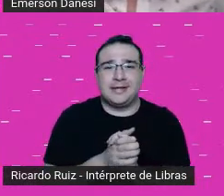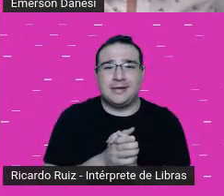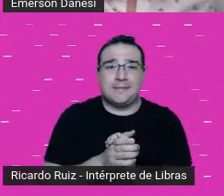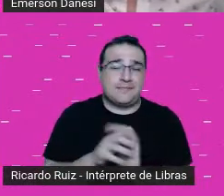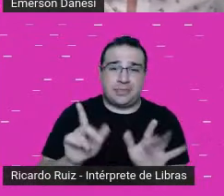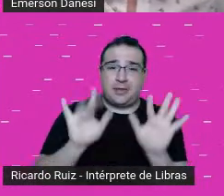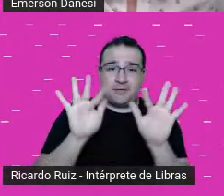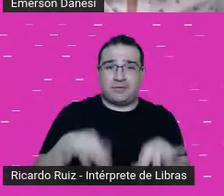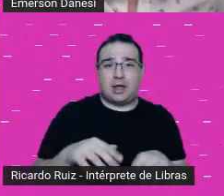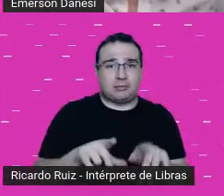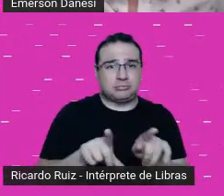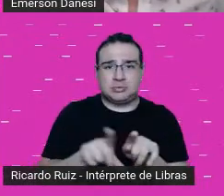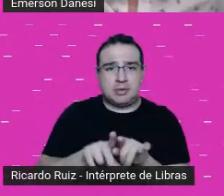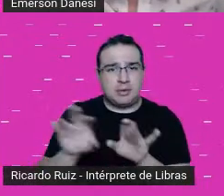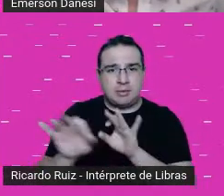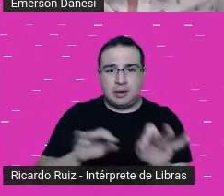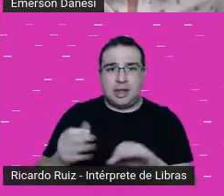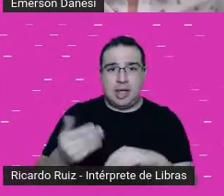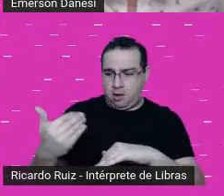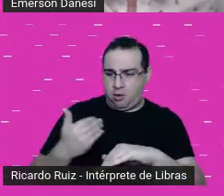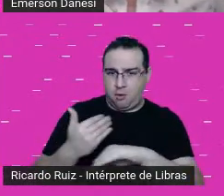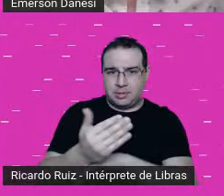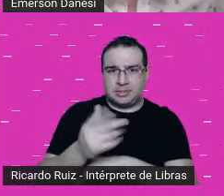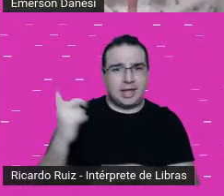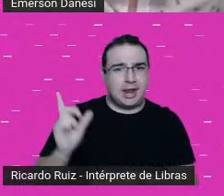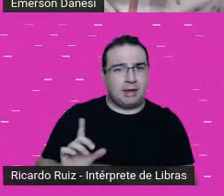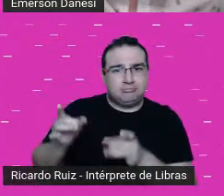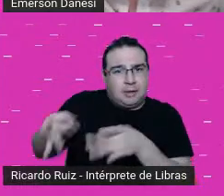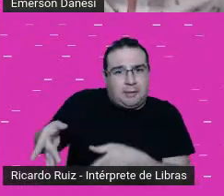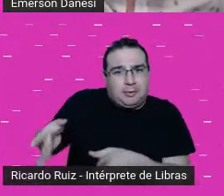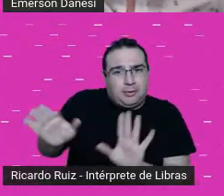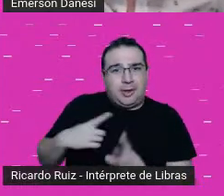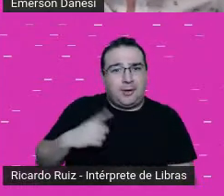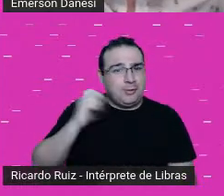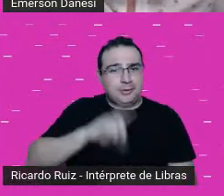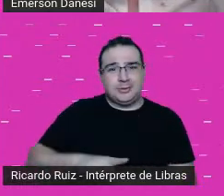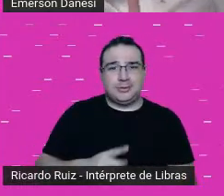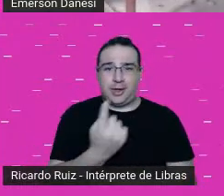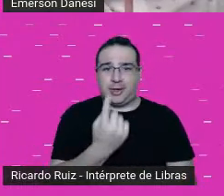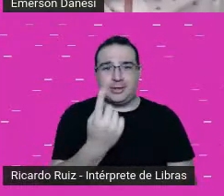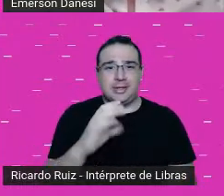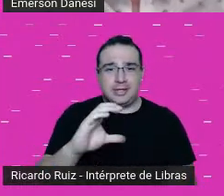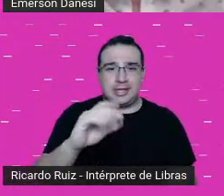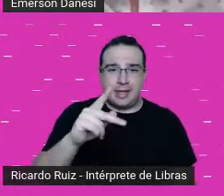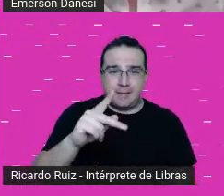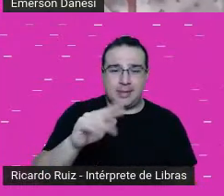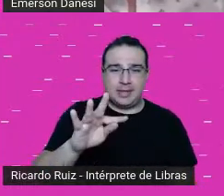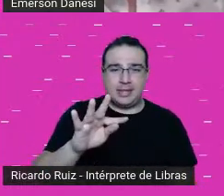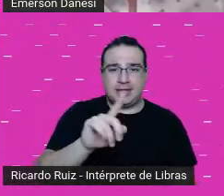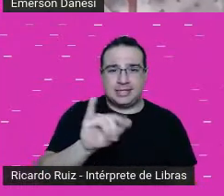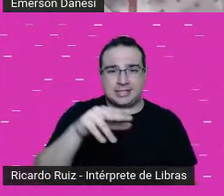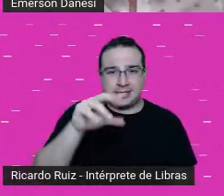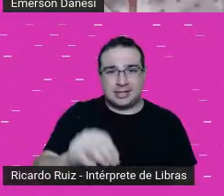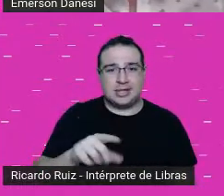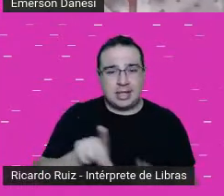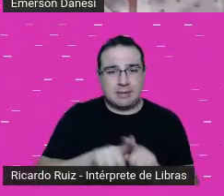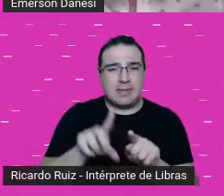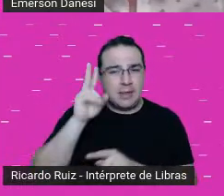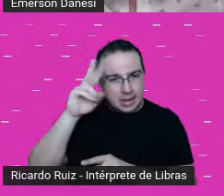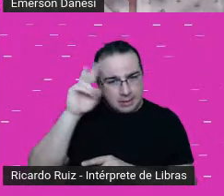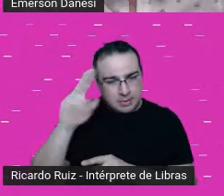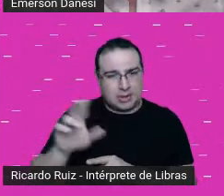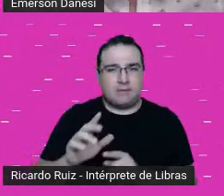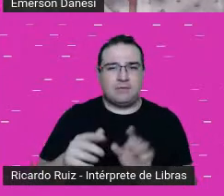no final eu acabei entrando e ela não entrou para o CPTzinho. E eu lembro que eu fiz uma cena do Nelson